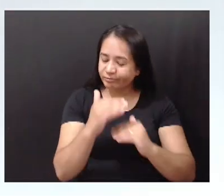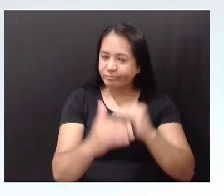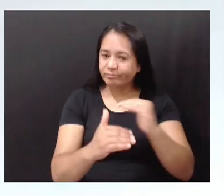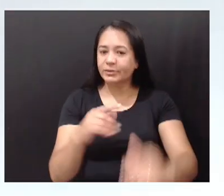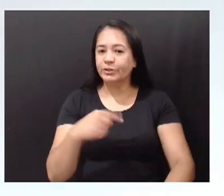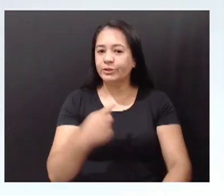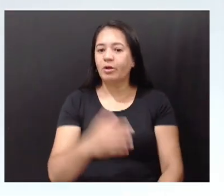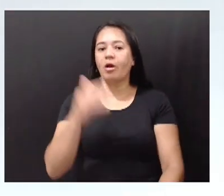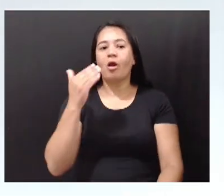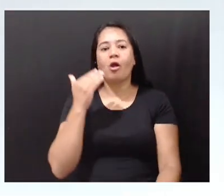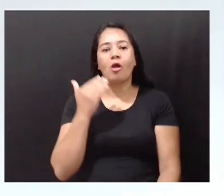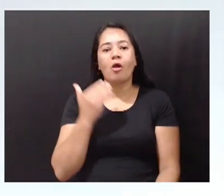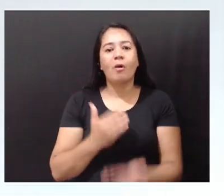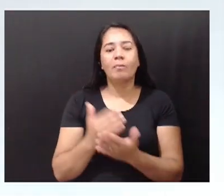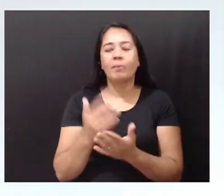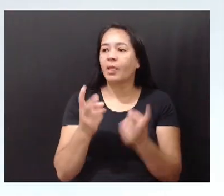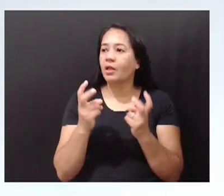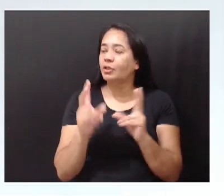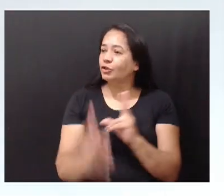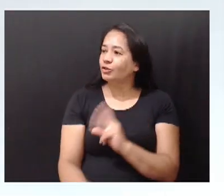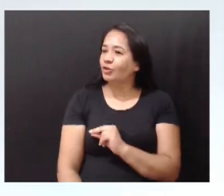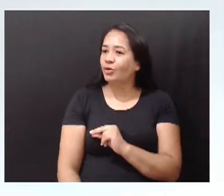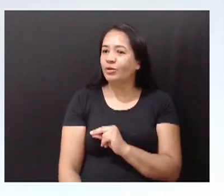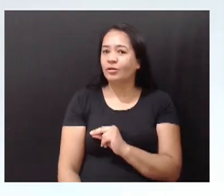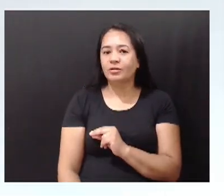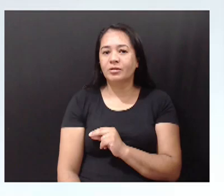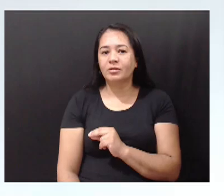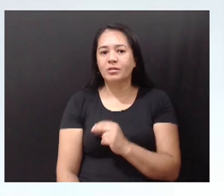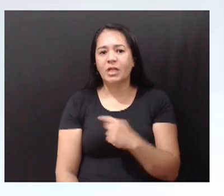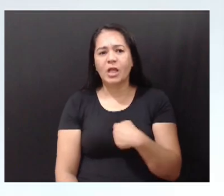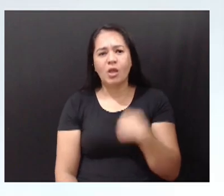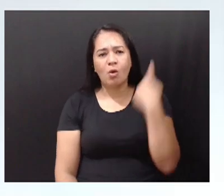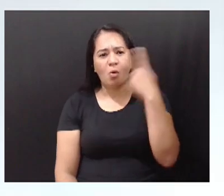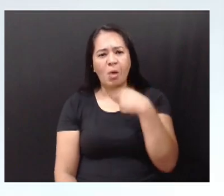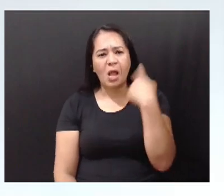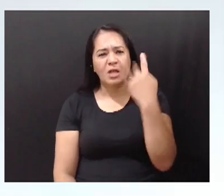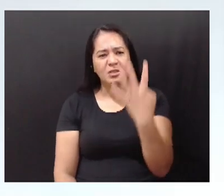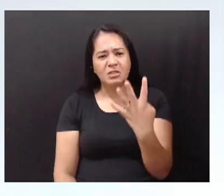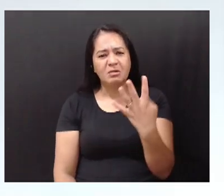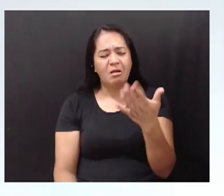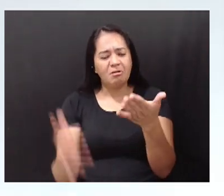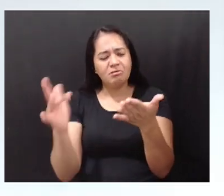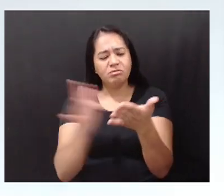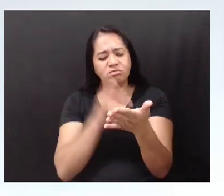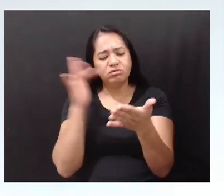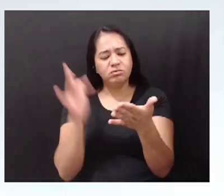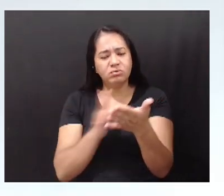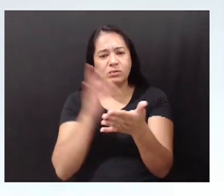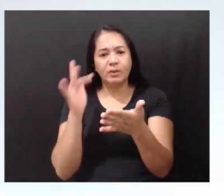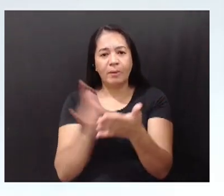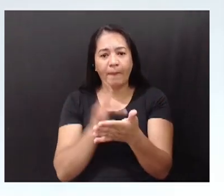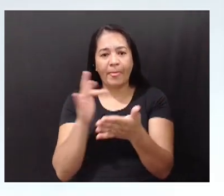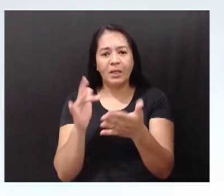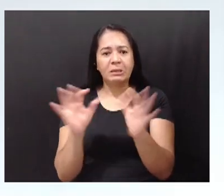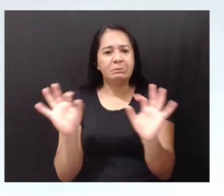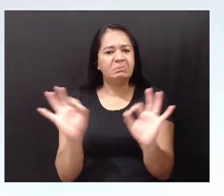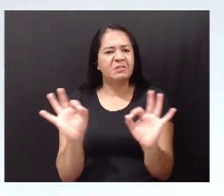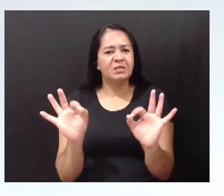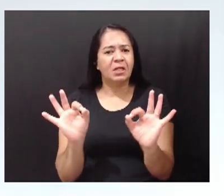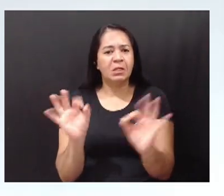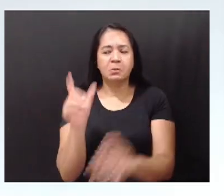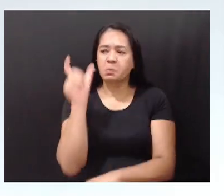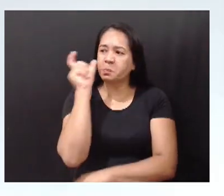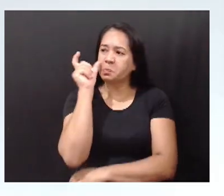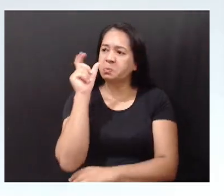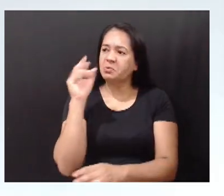perceber, nossa, fico aqui 4, 5 horas numa rede social rolando a tela aqui sem nada de